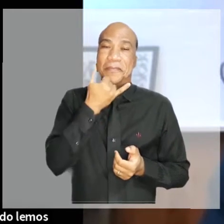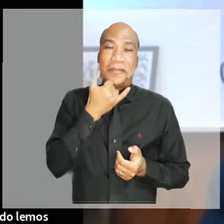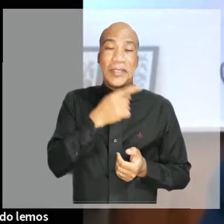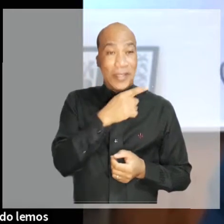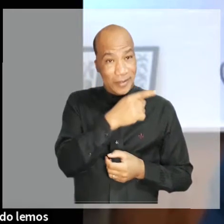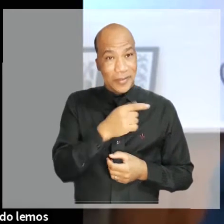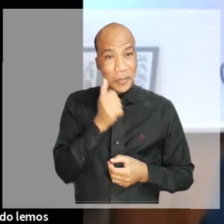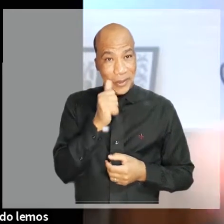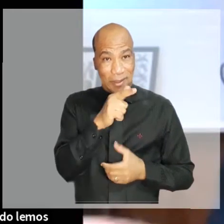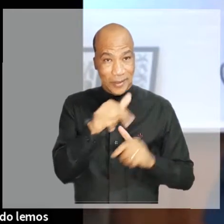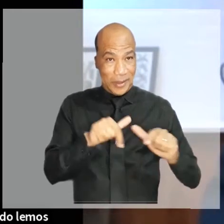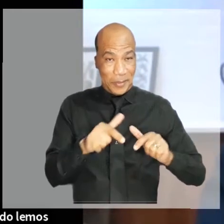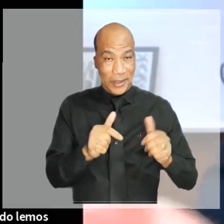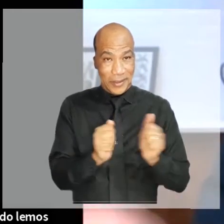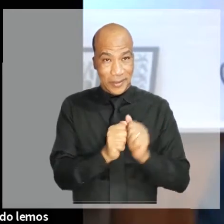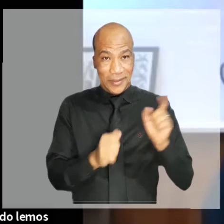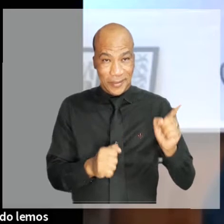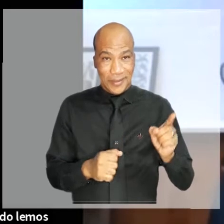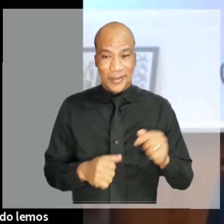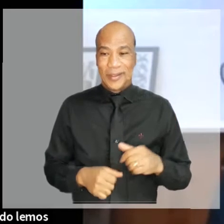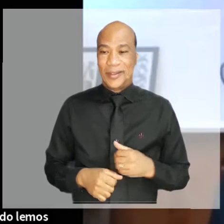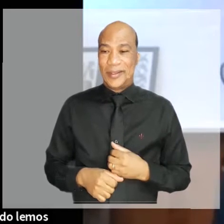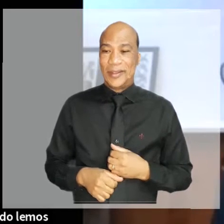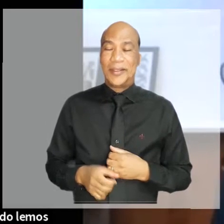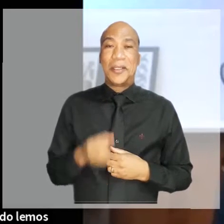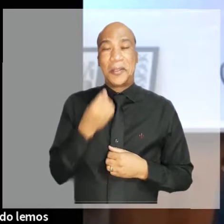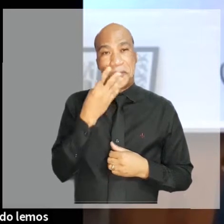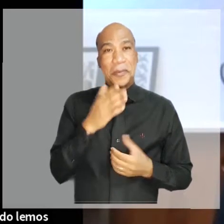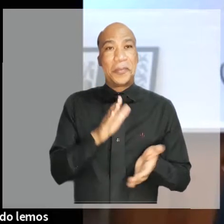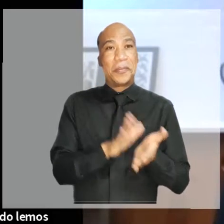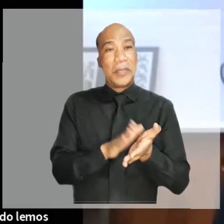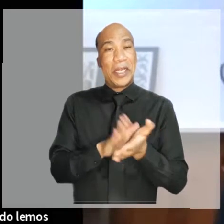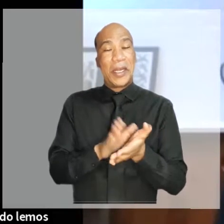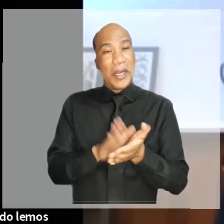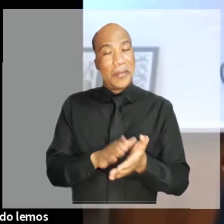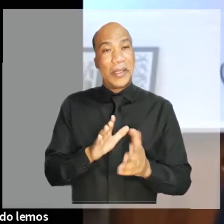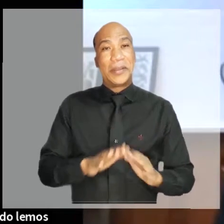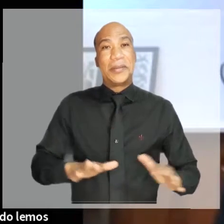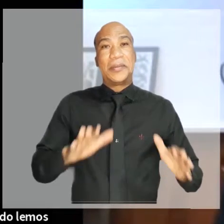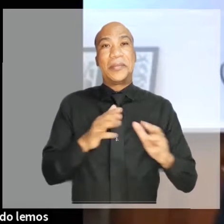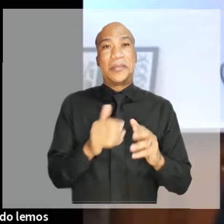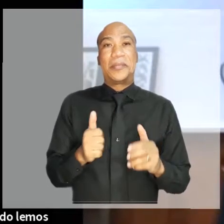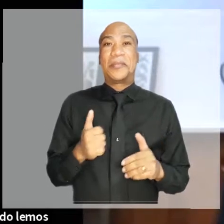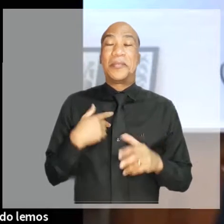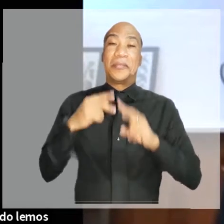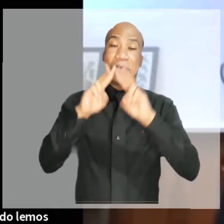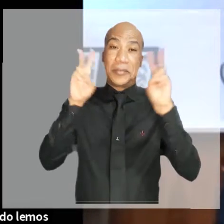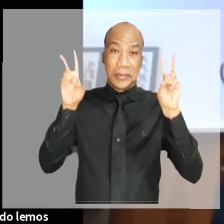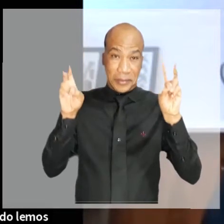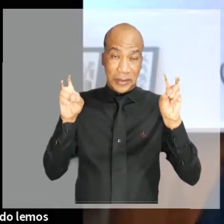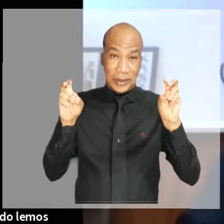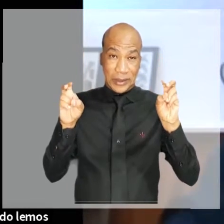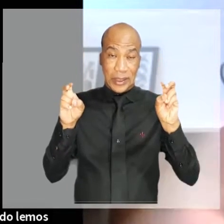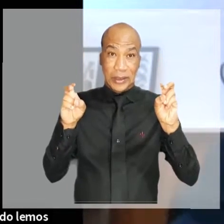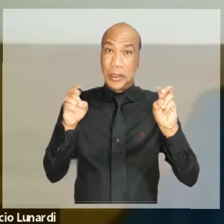porque isso é o parabéns de novo, né, pelo sucesso, e mostra só que esse tema é realmente um tema quente, que